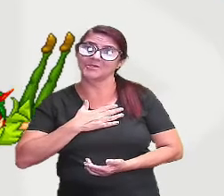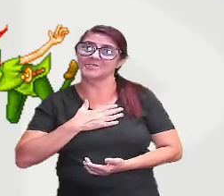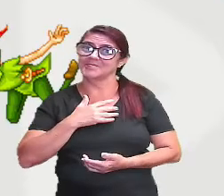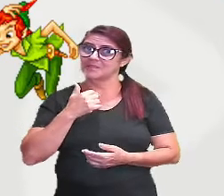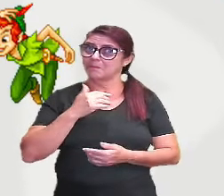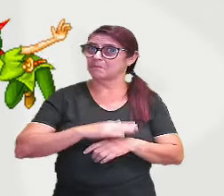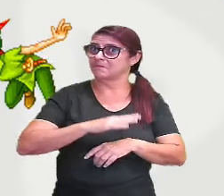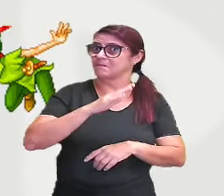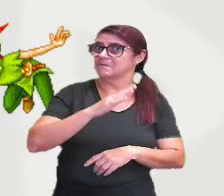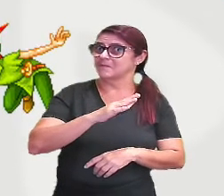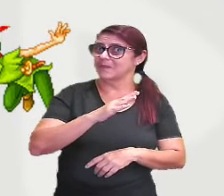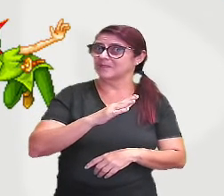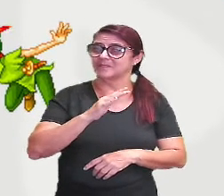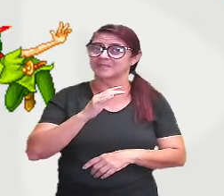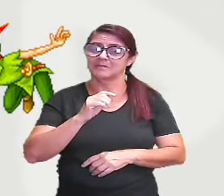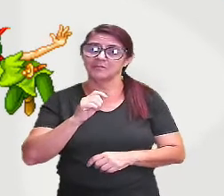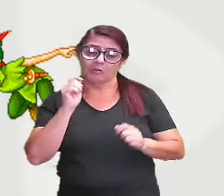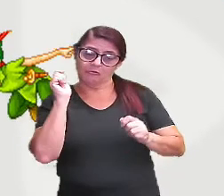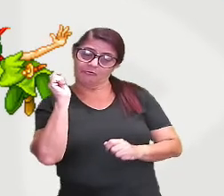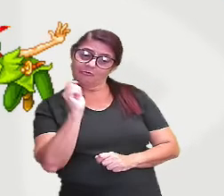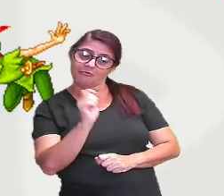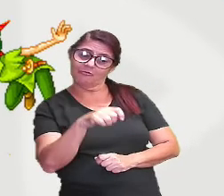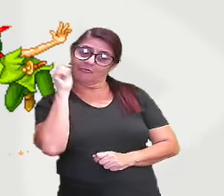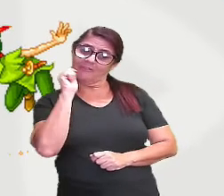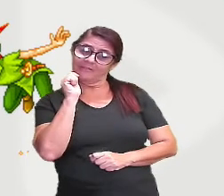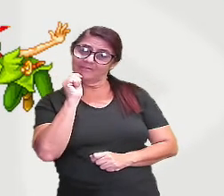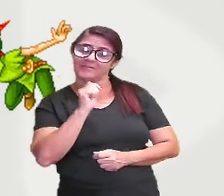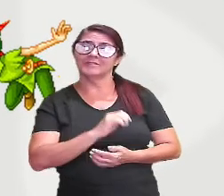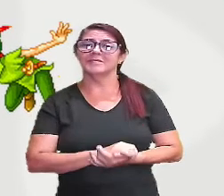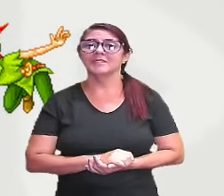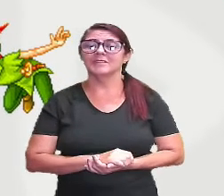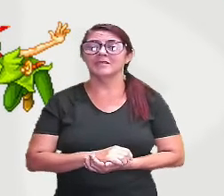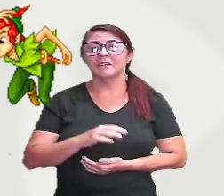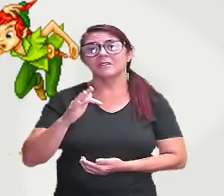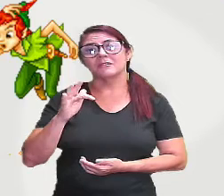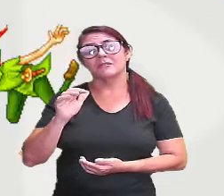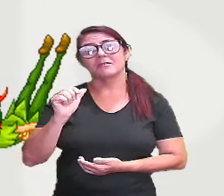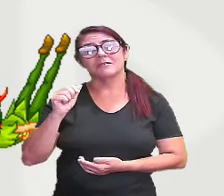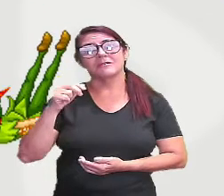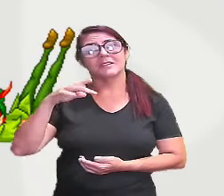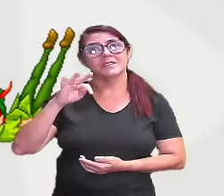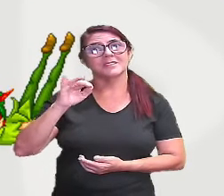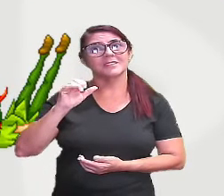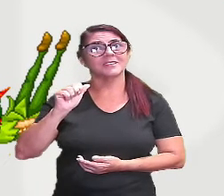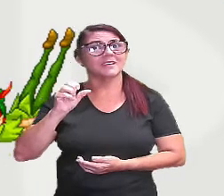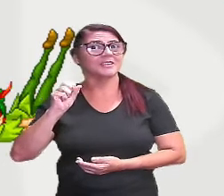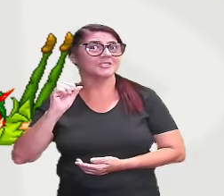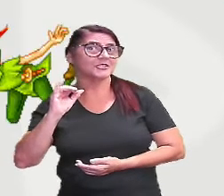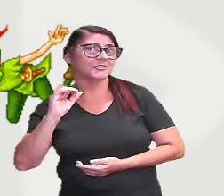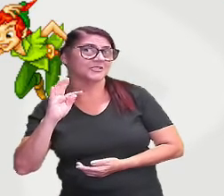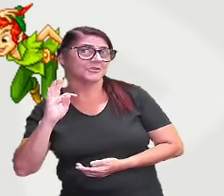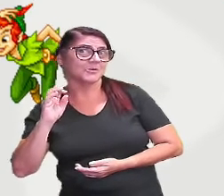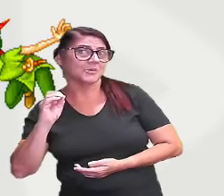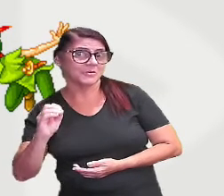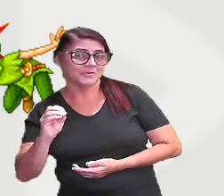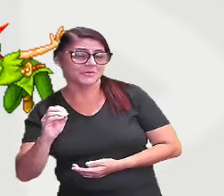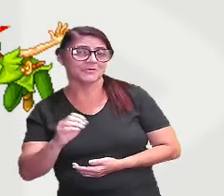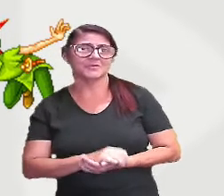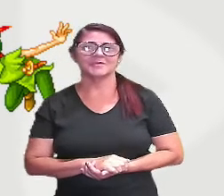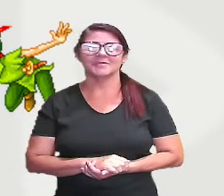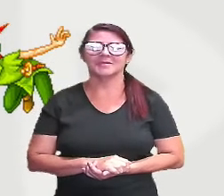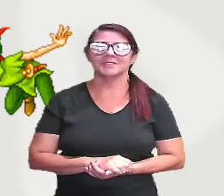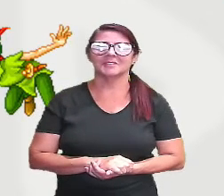fadas, nos contos fantásticos, que a gente vai ver o que é, e nos contos de aventura, tá? Esses contos